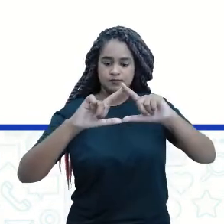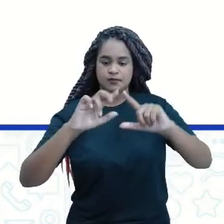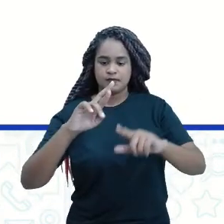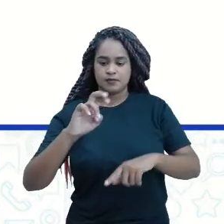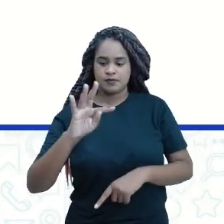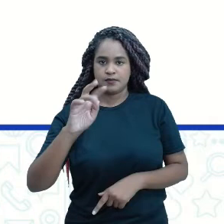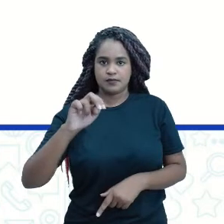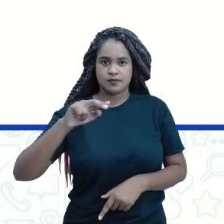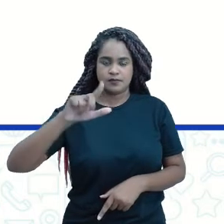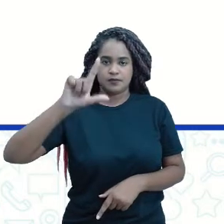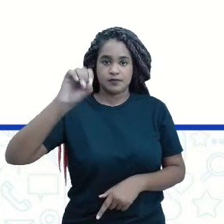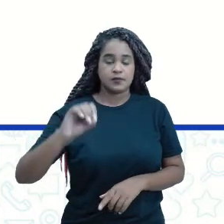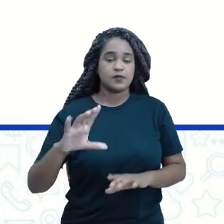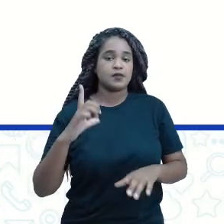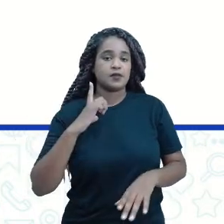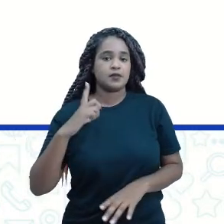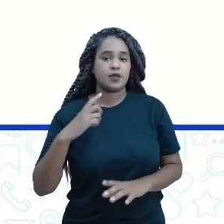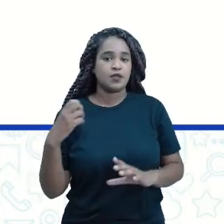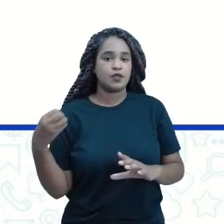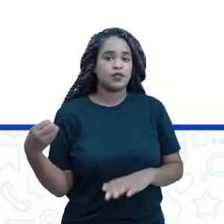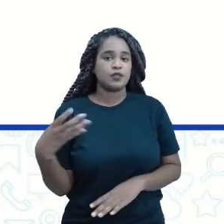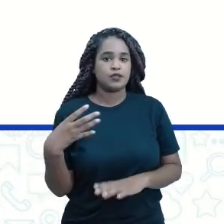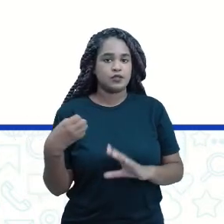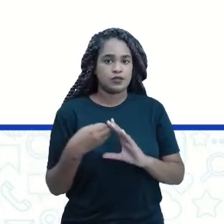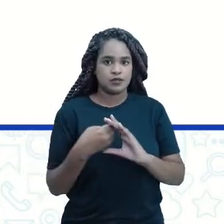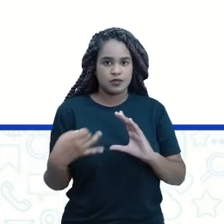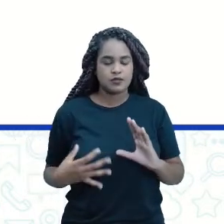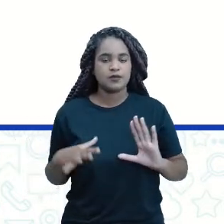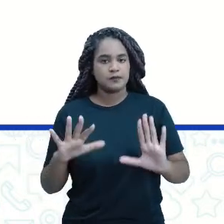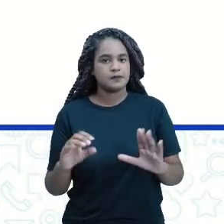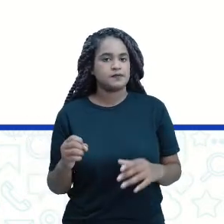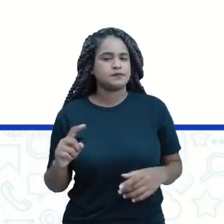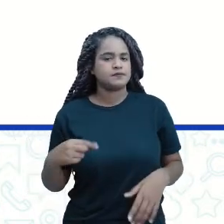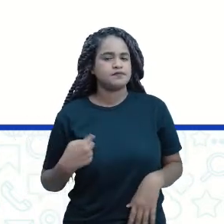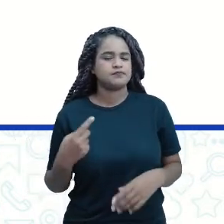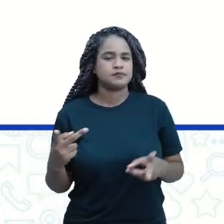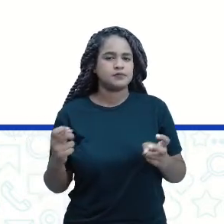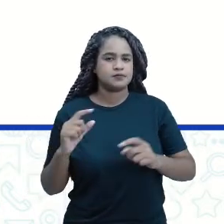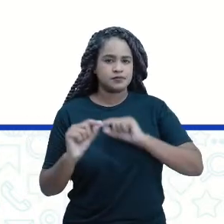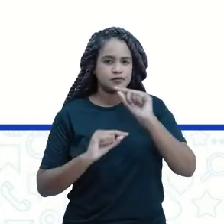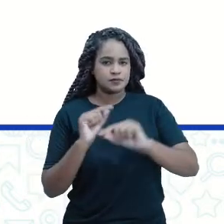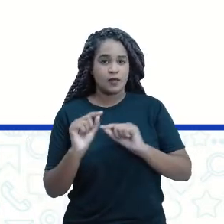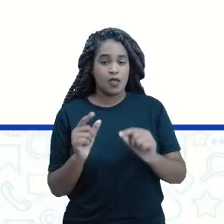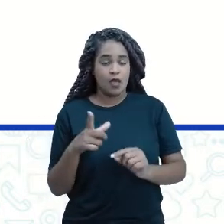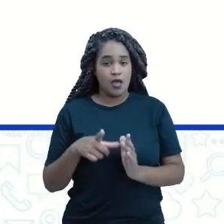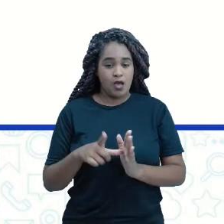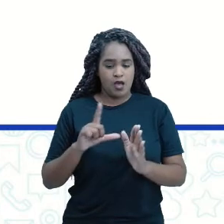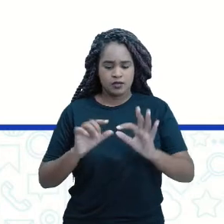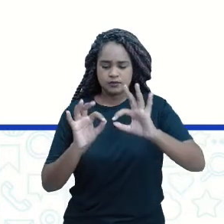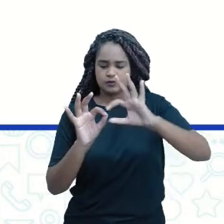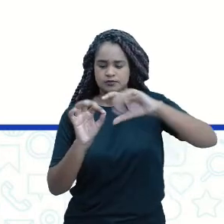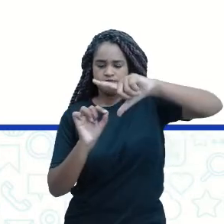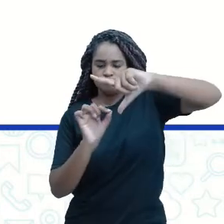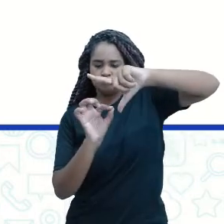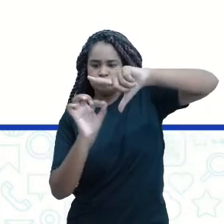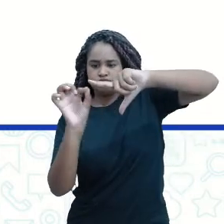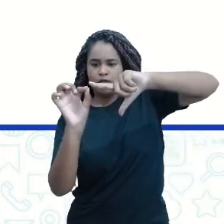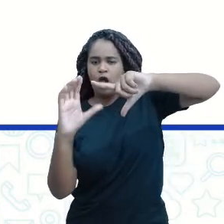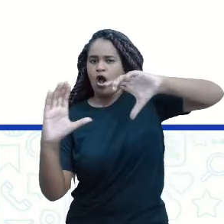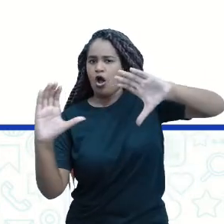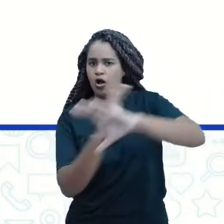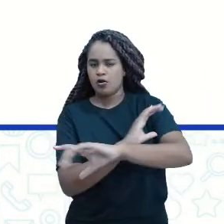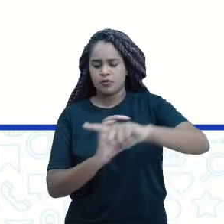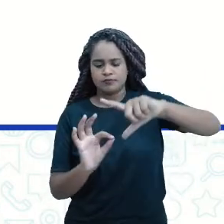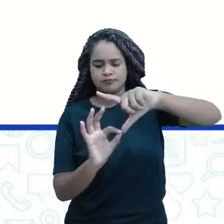característica para eles. E se a gente consegue agora perceber essa divisão de uma, que é comprida, né, uma hipotenusa, em dois